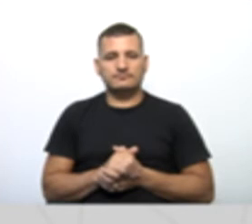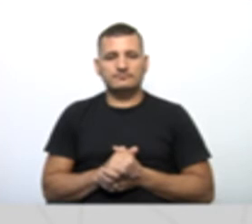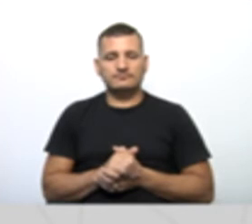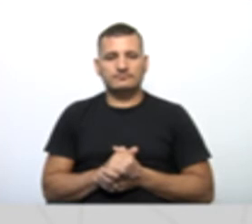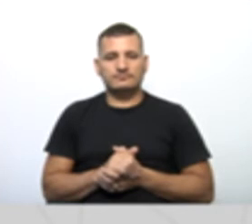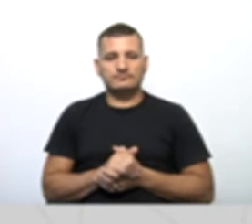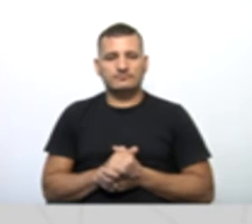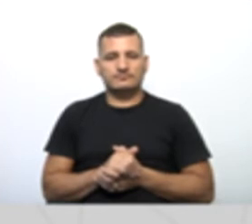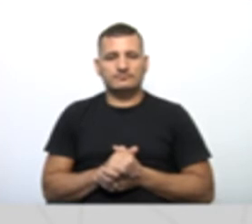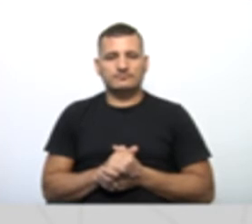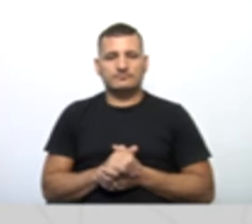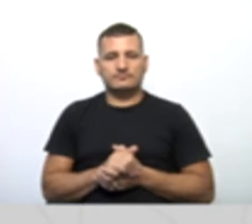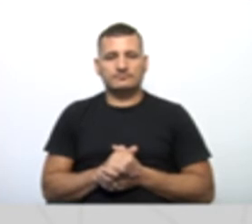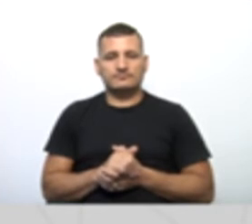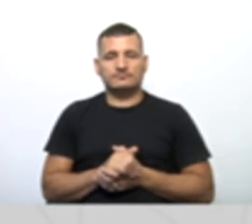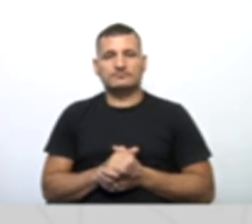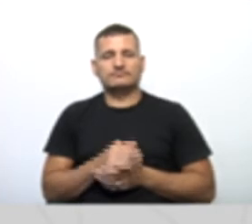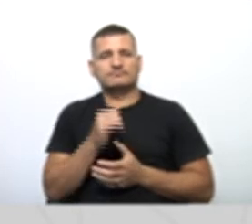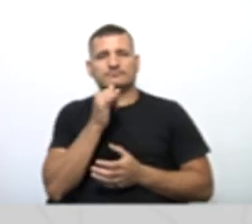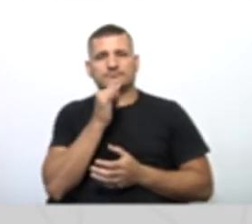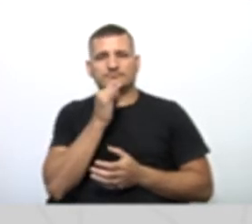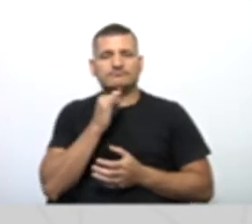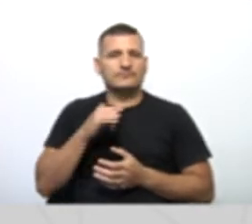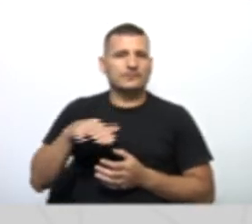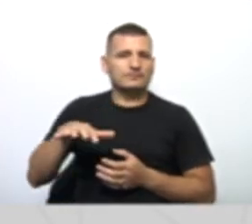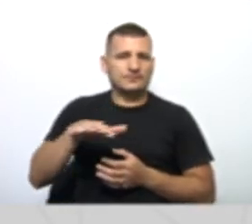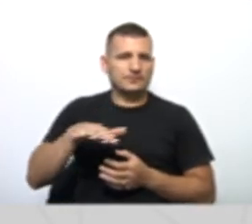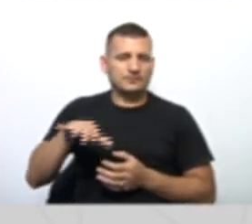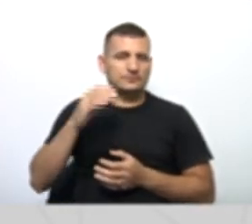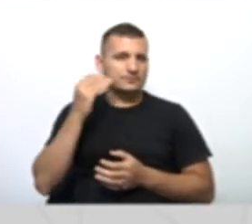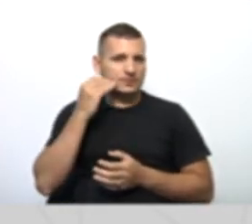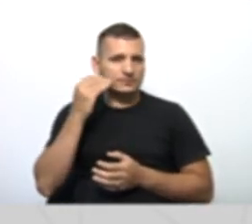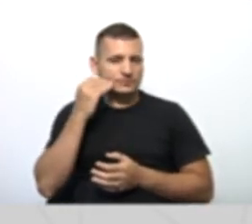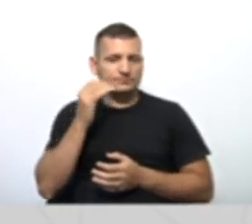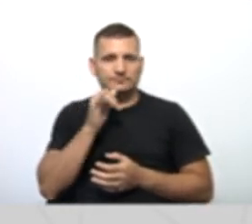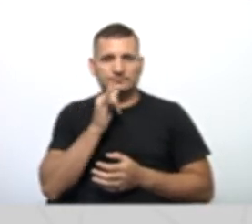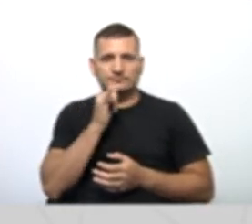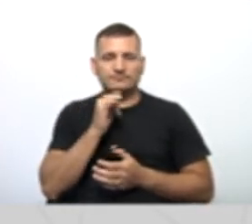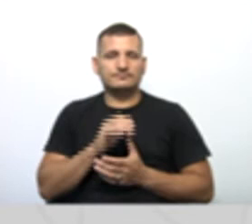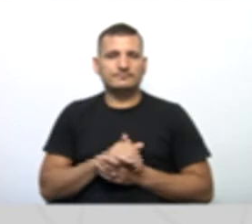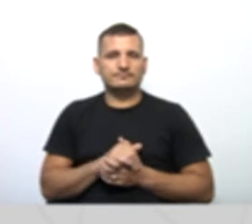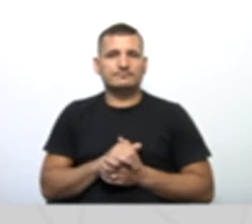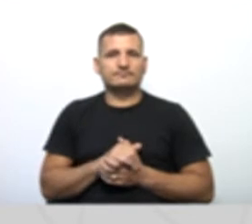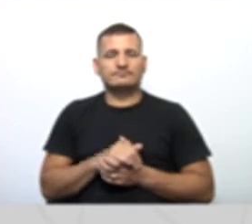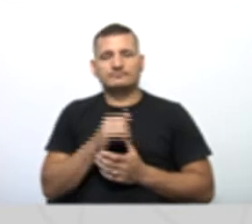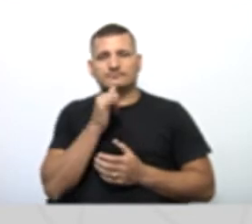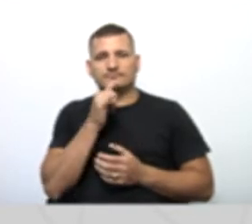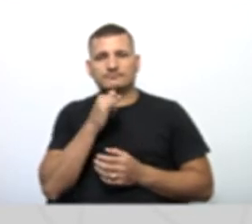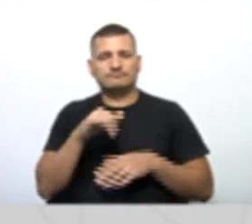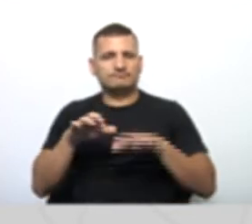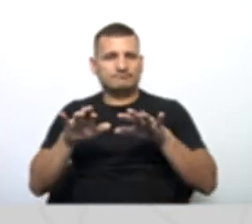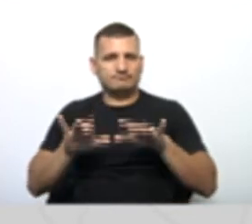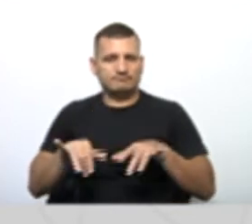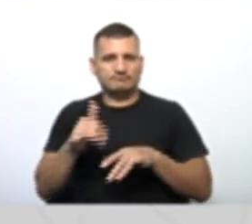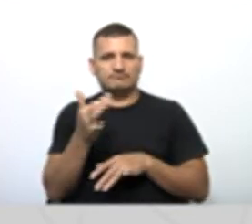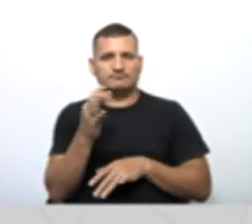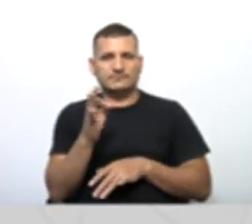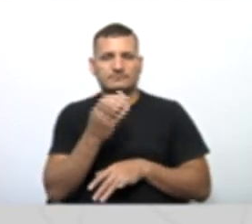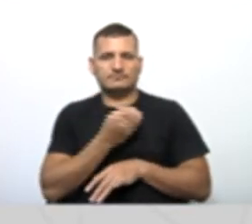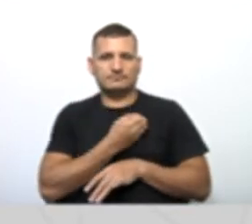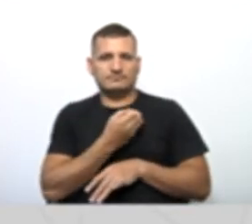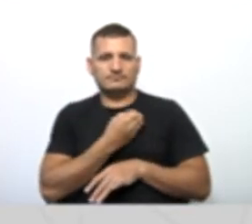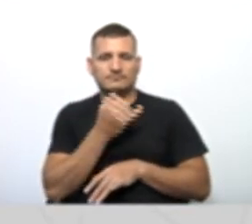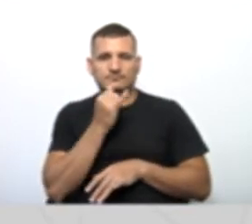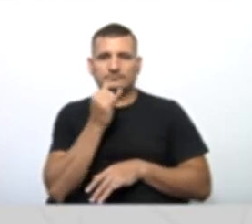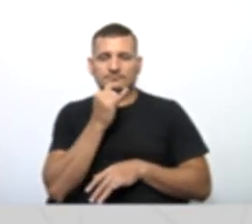uma ligação disso com o nosso ambiente de teste de produção, professora. Digamos que está em produção a versão 10, né? Está em produção.